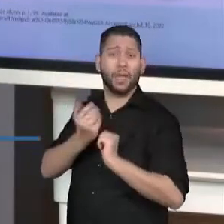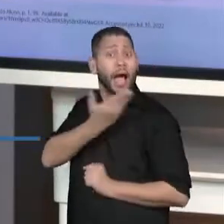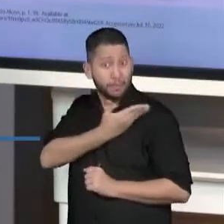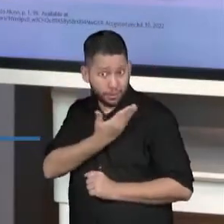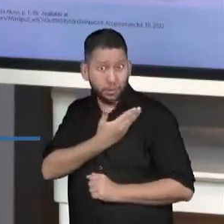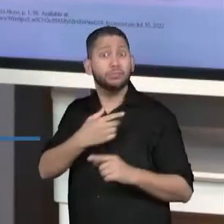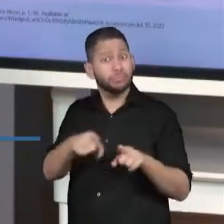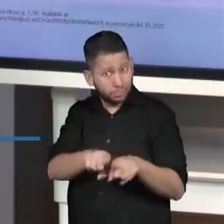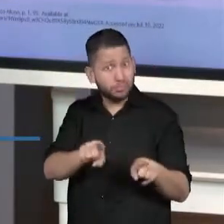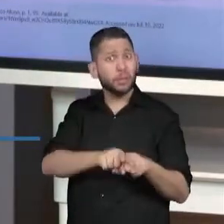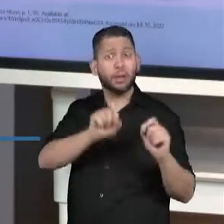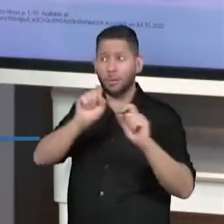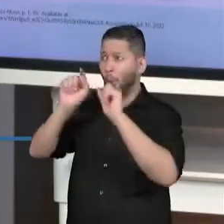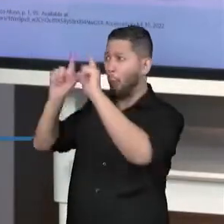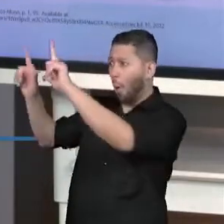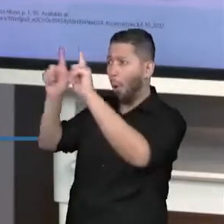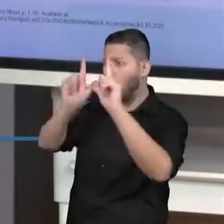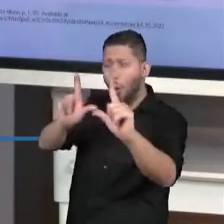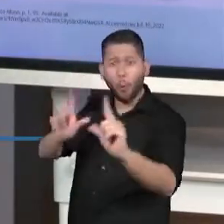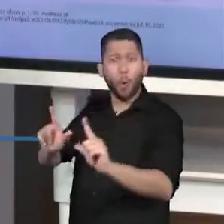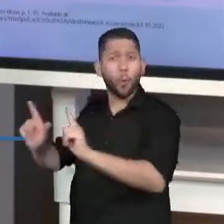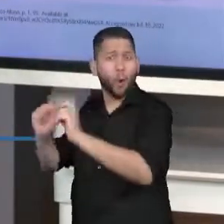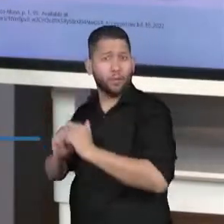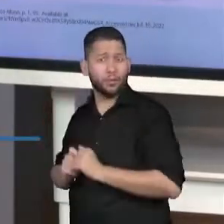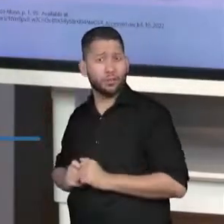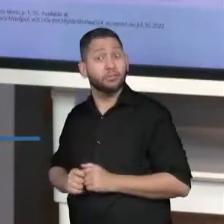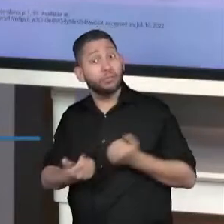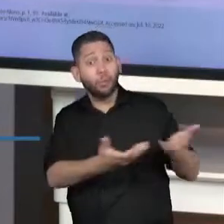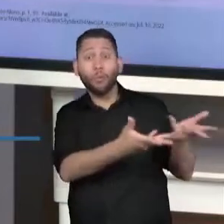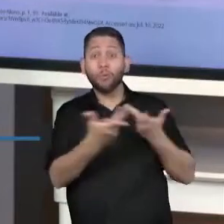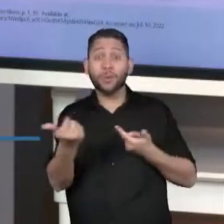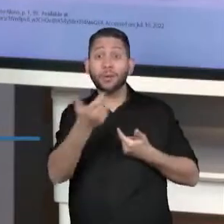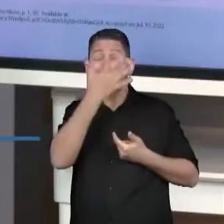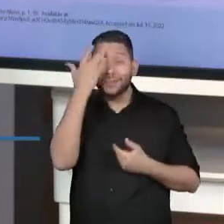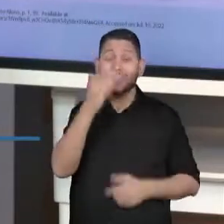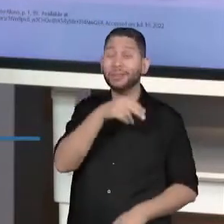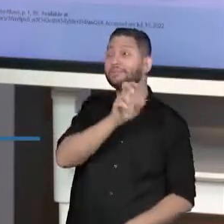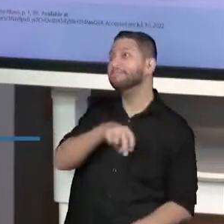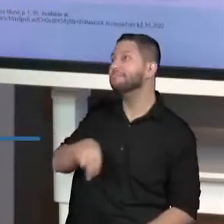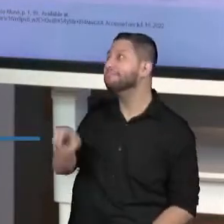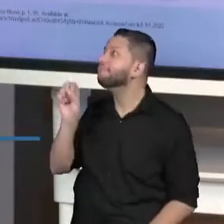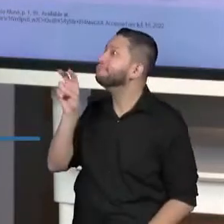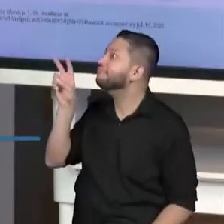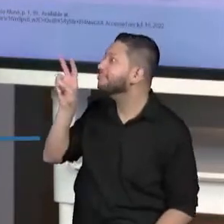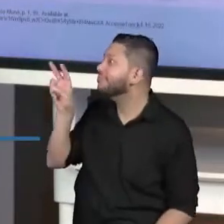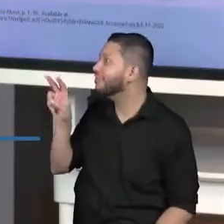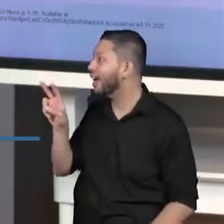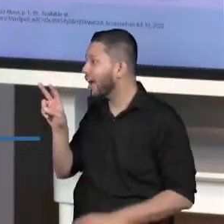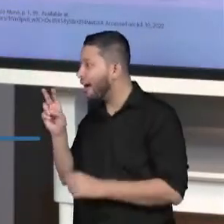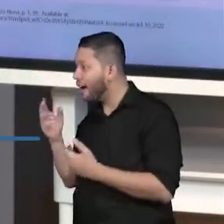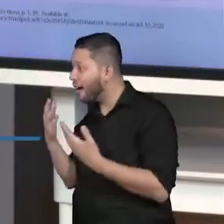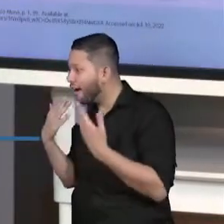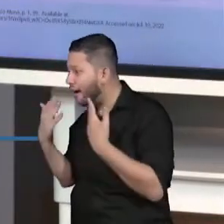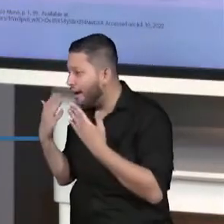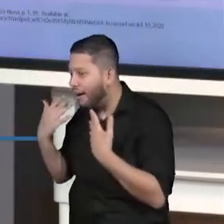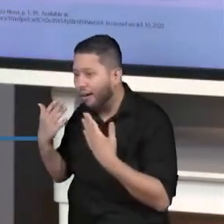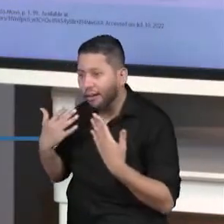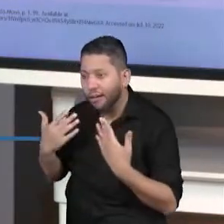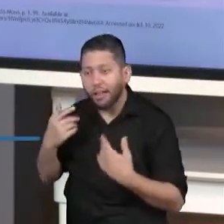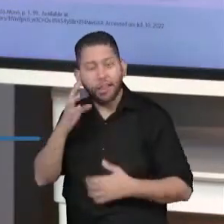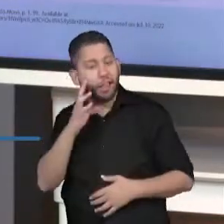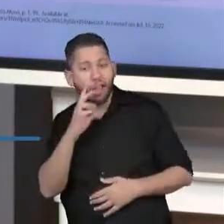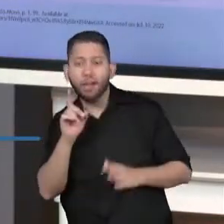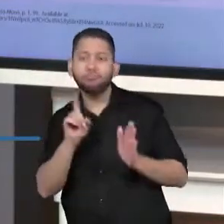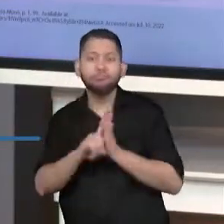ficar bonito o espaço aí. E depois você convida lá todo mundo que você conhece para ver as suas pinturas e as dos seus colegas também.